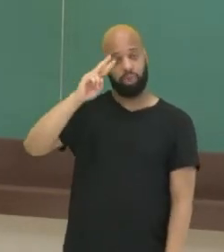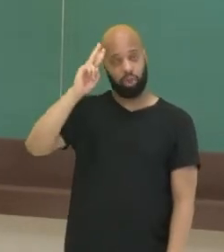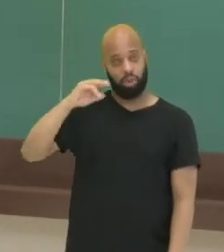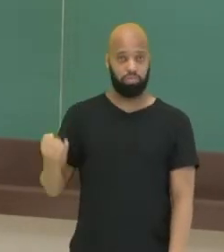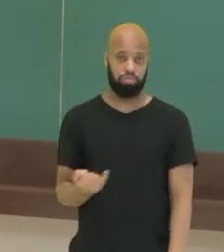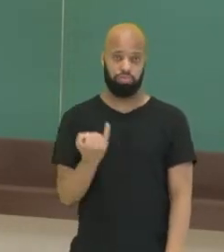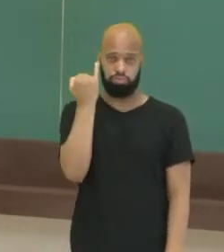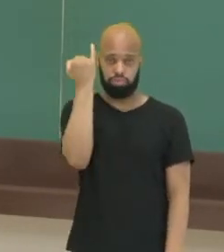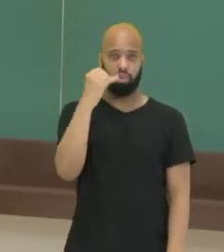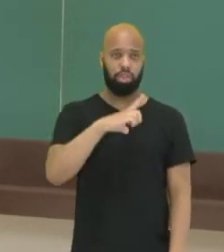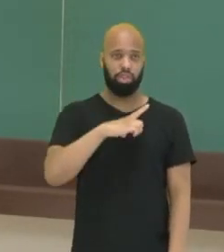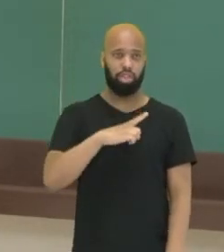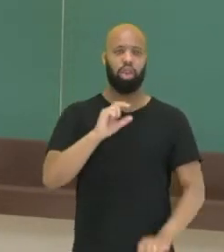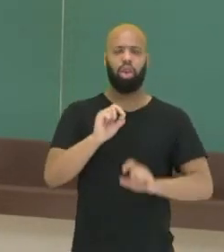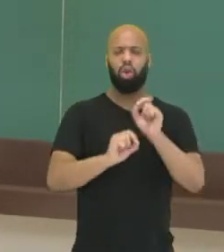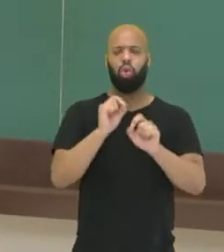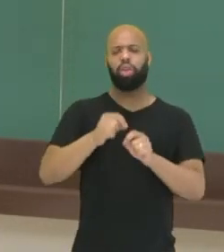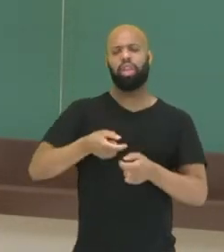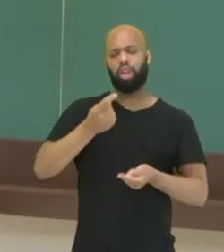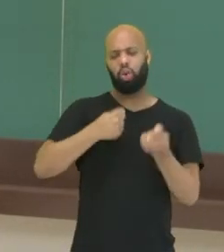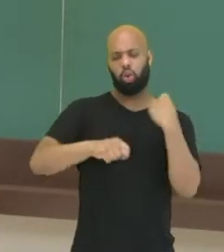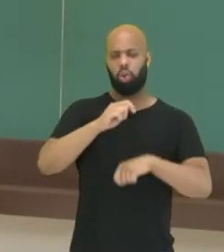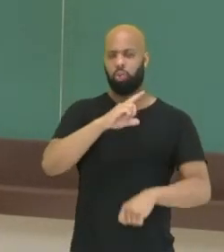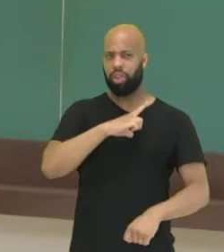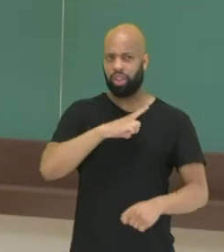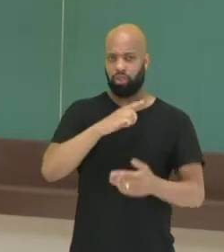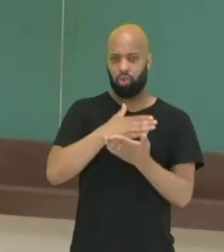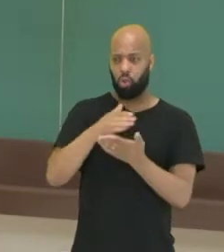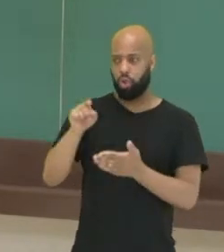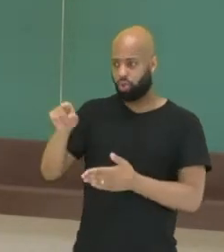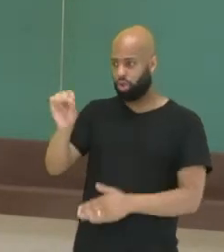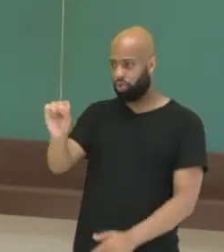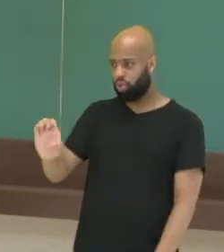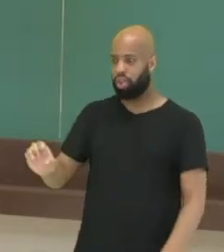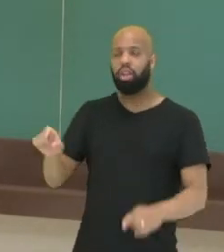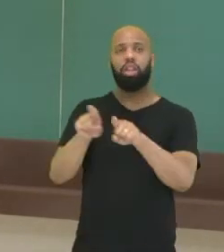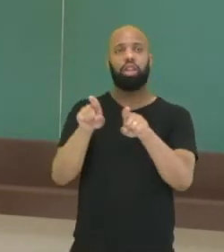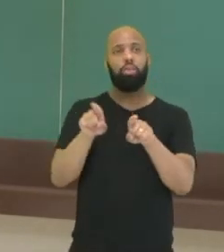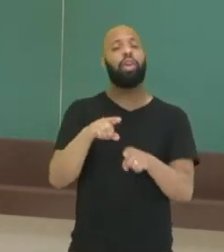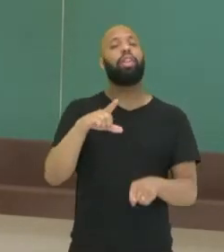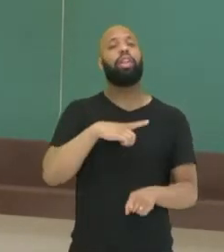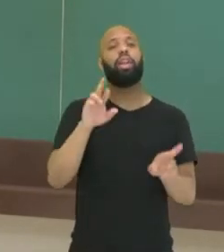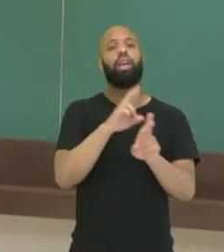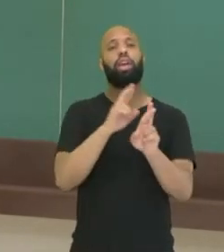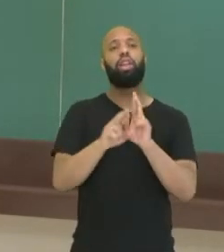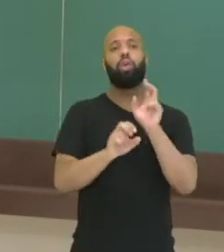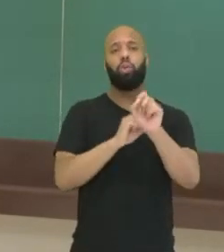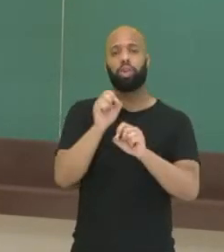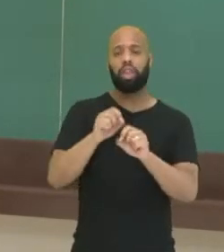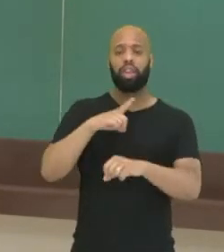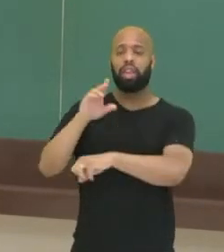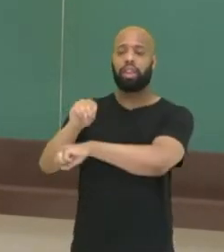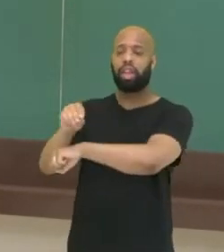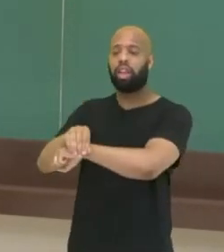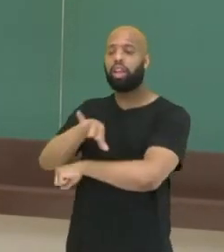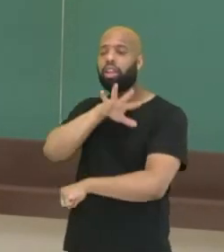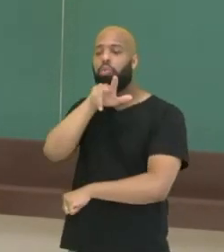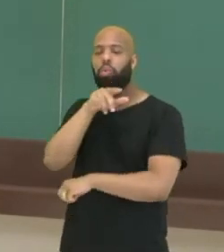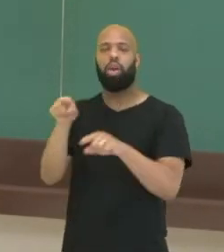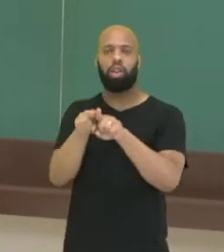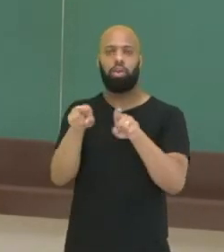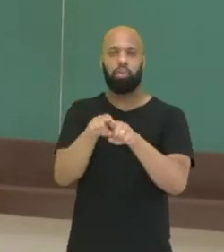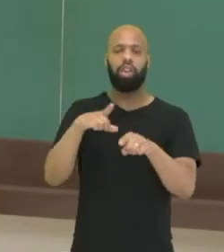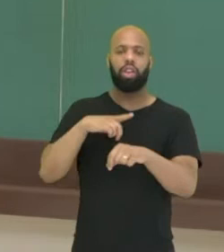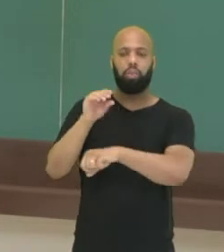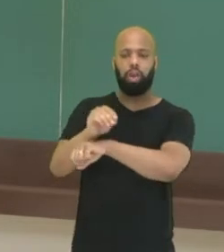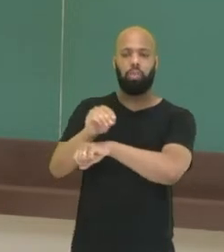importantes. E entre as atividades econômicas introduzidas no sudeste, nós podemos relacionar criação de animais, cultivo ali